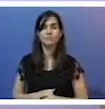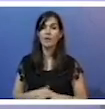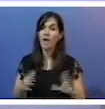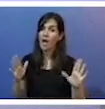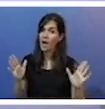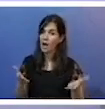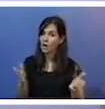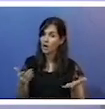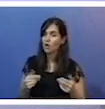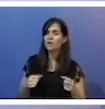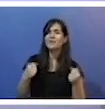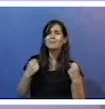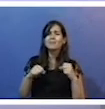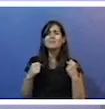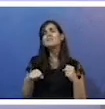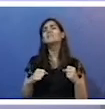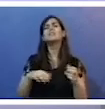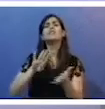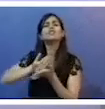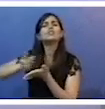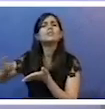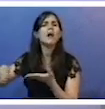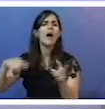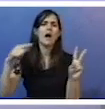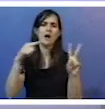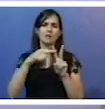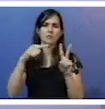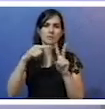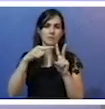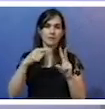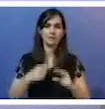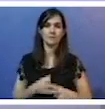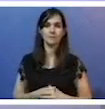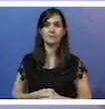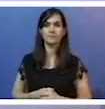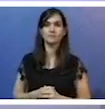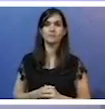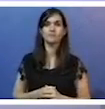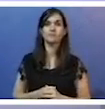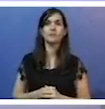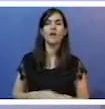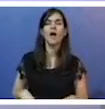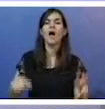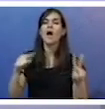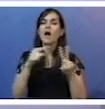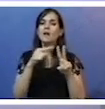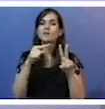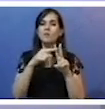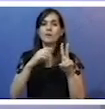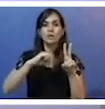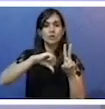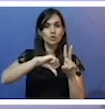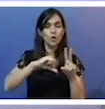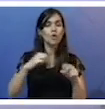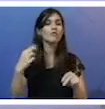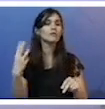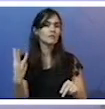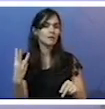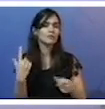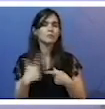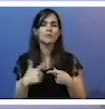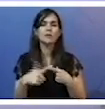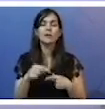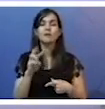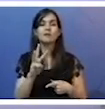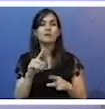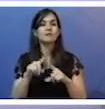e agora vamos extrair a raiz quadrada de Delta né o delta achamos que é nove raiz quadrada de nove = 3 porque três os três